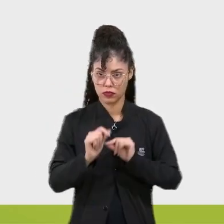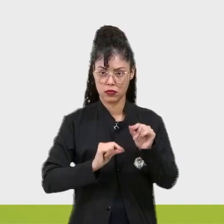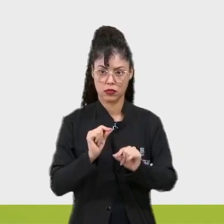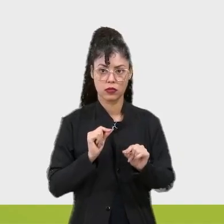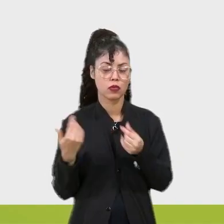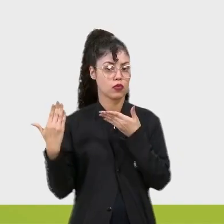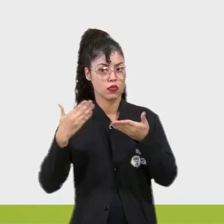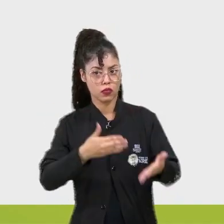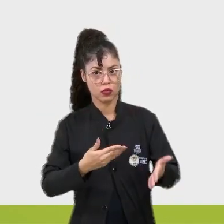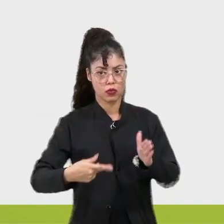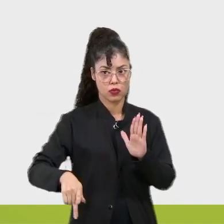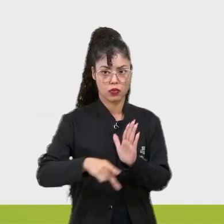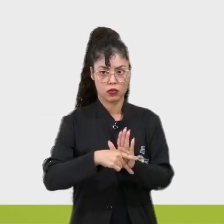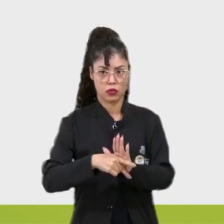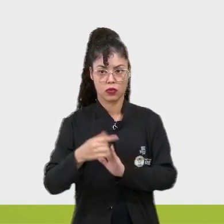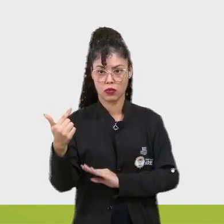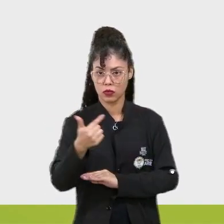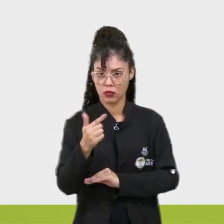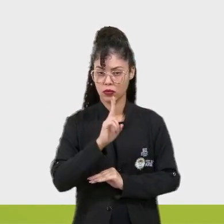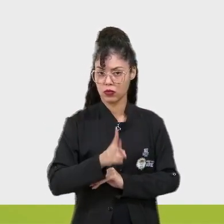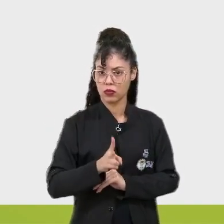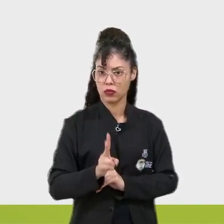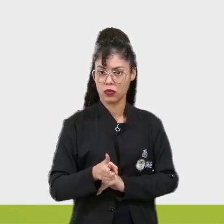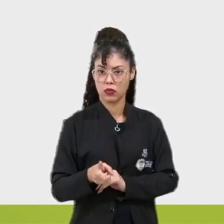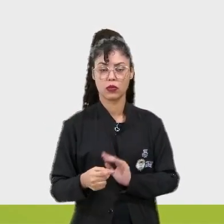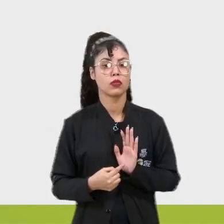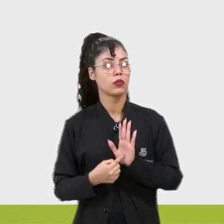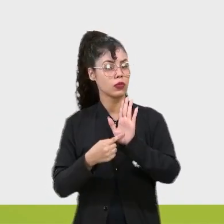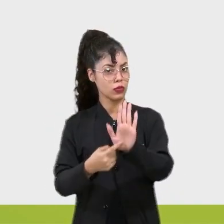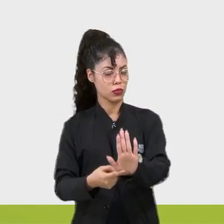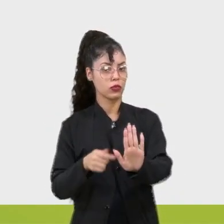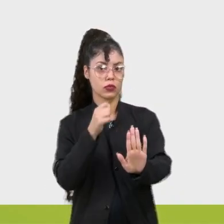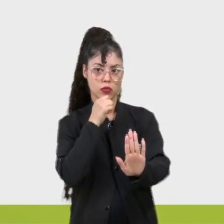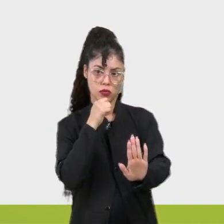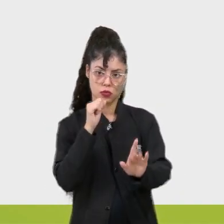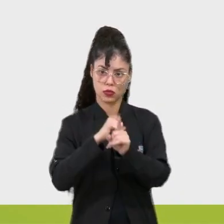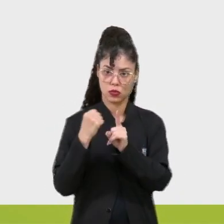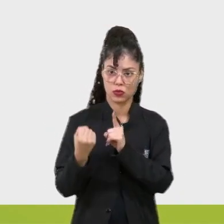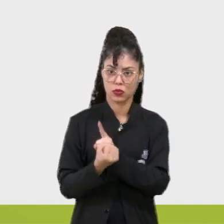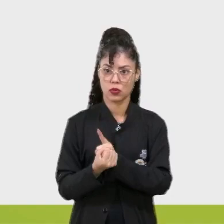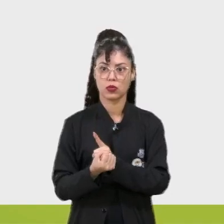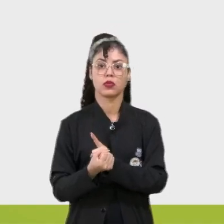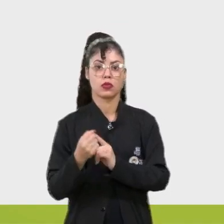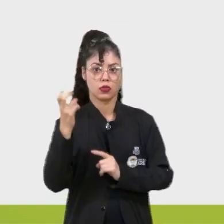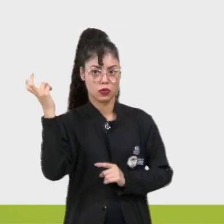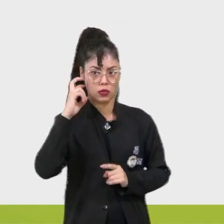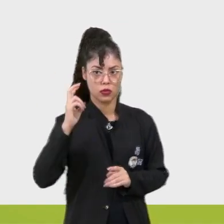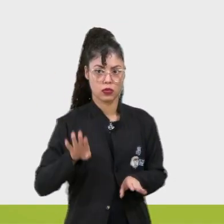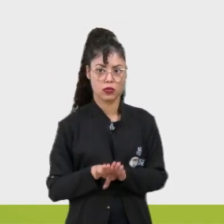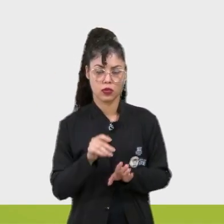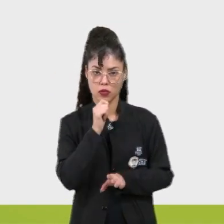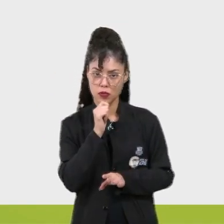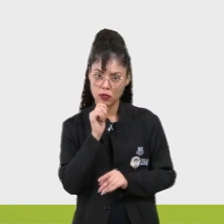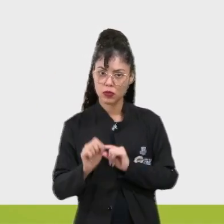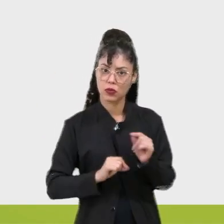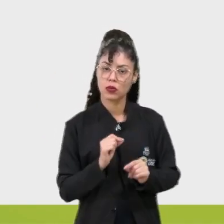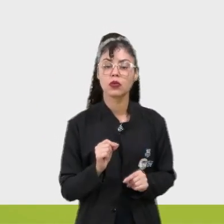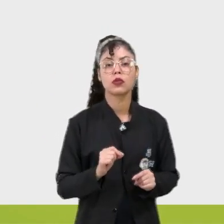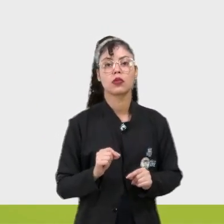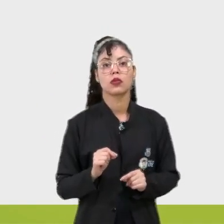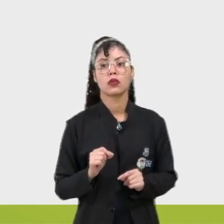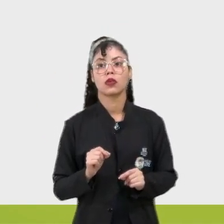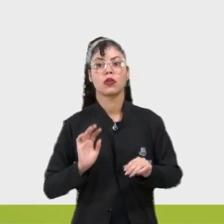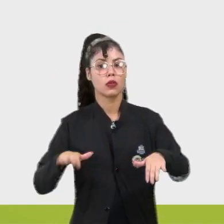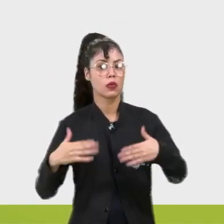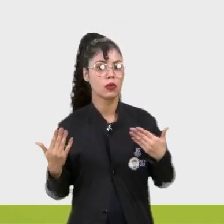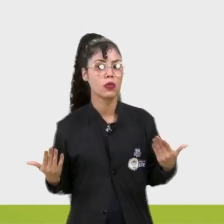o nosso objetivo na competência 2, sempre apresentar um repertório sociocultural. E aí, esse repertório sociocultural,